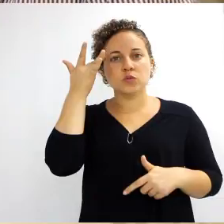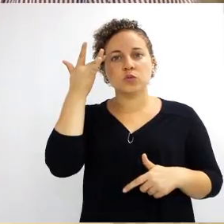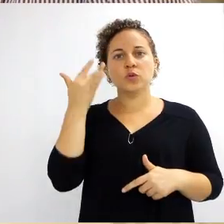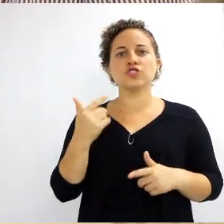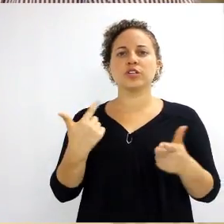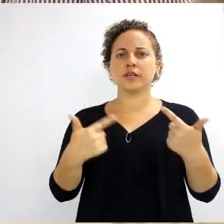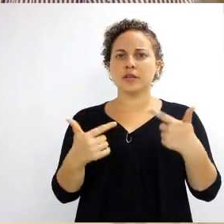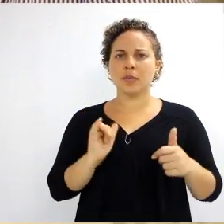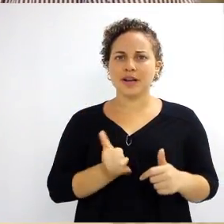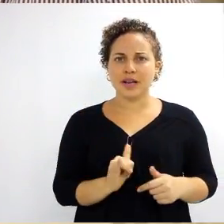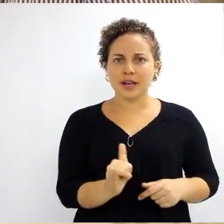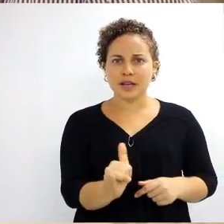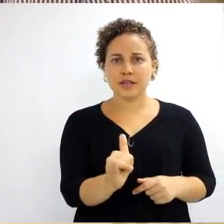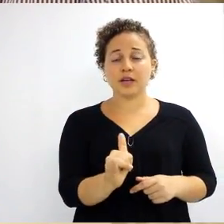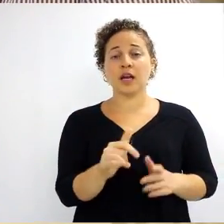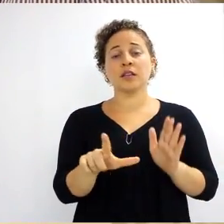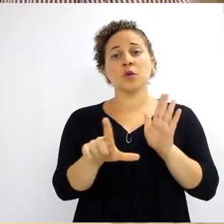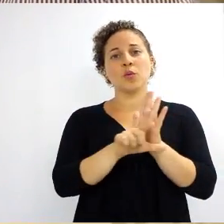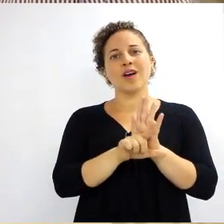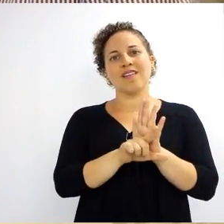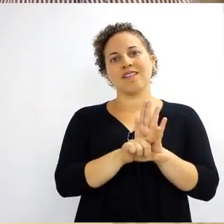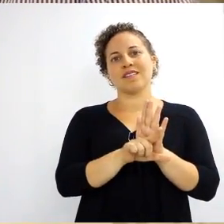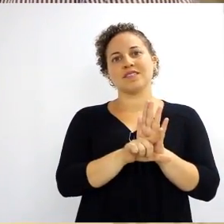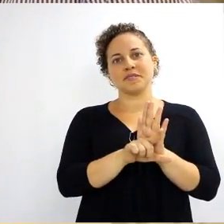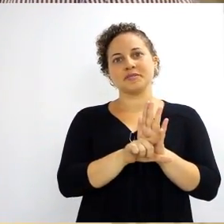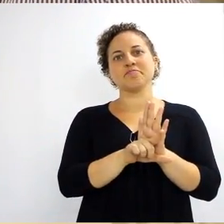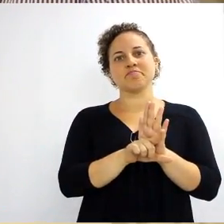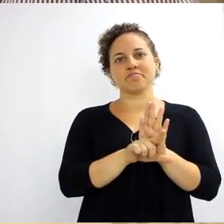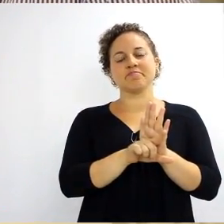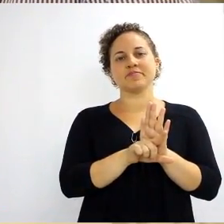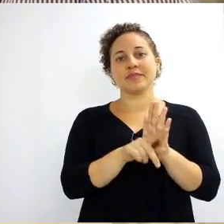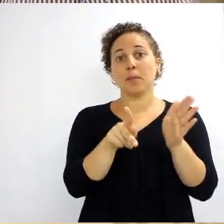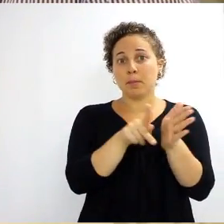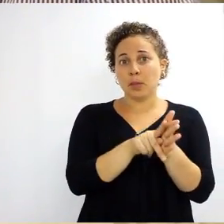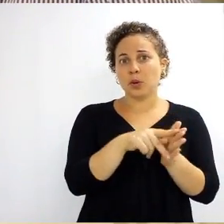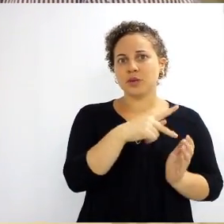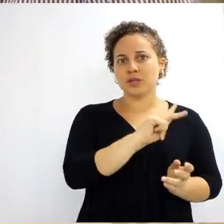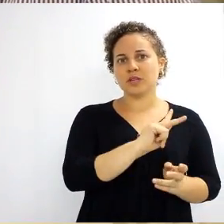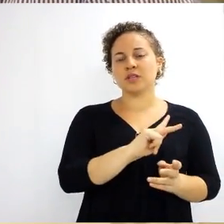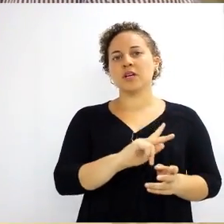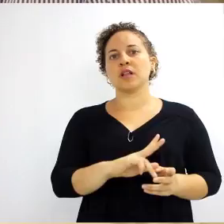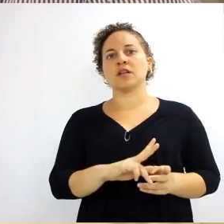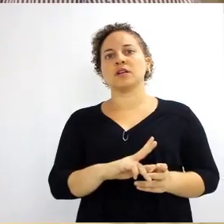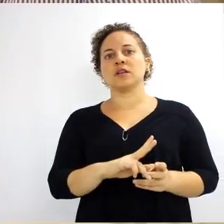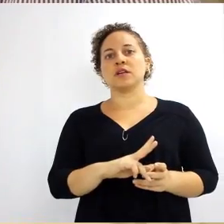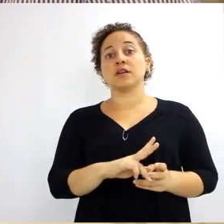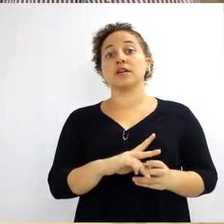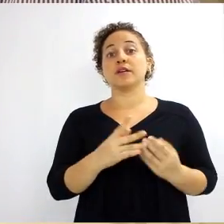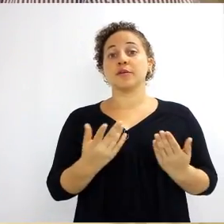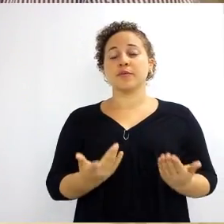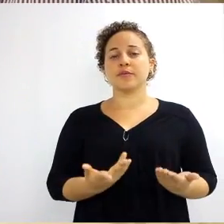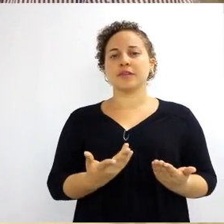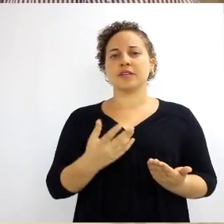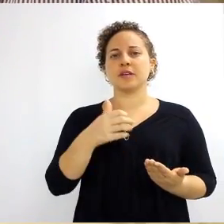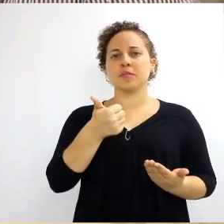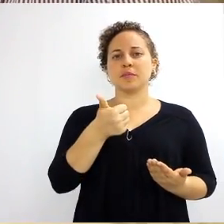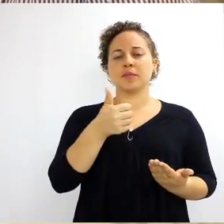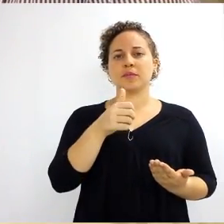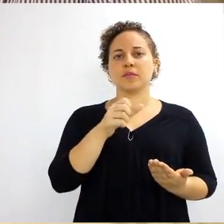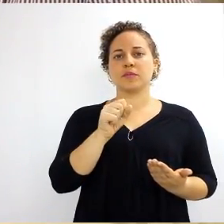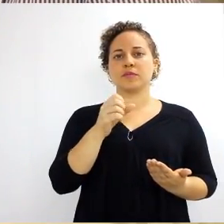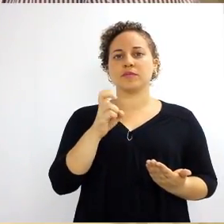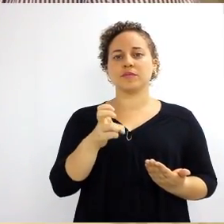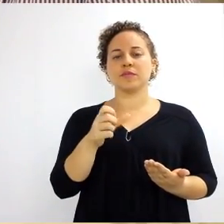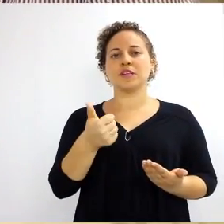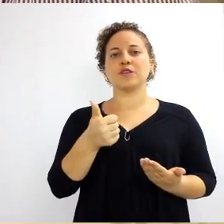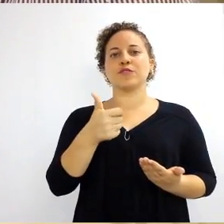elétrica, ele tem uma lei própria. É como o portuário tem uma lei própria, que é a lei 4.860, ela é de